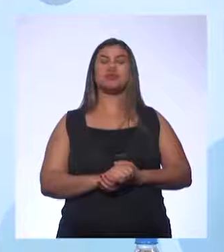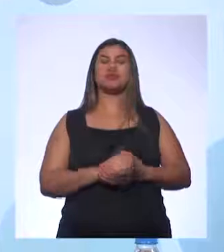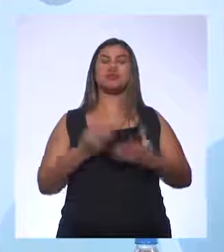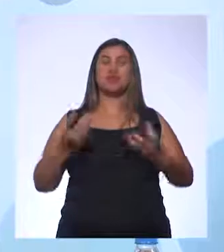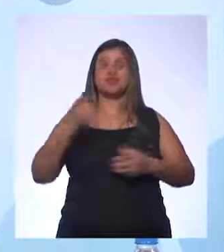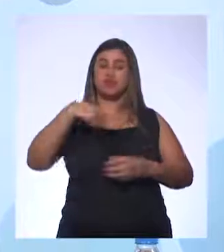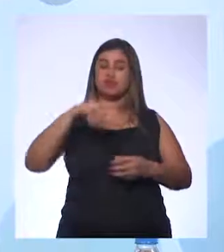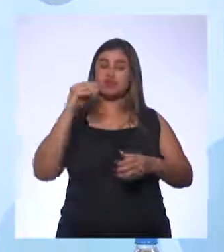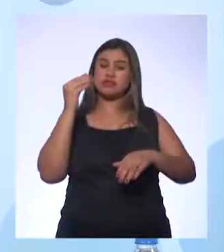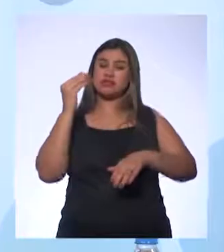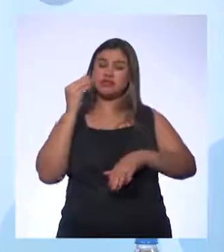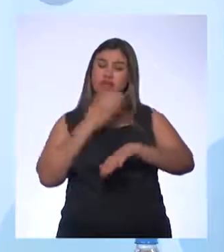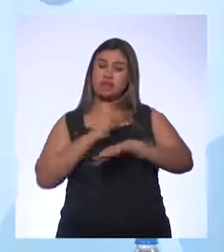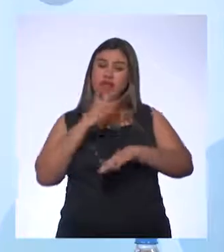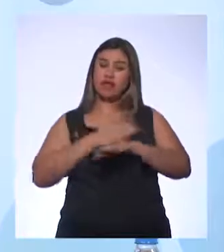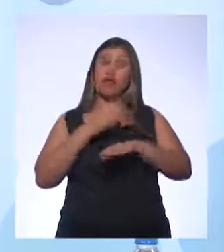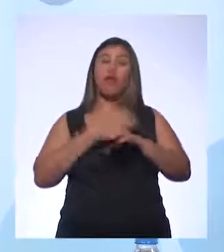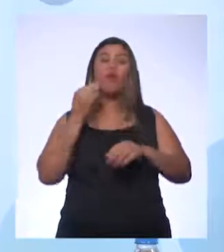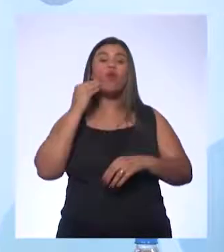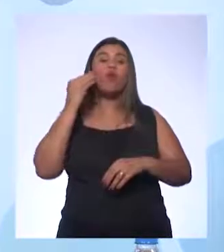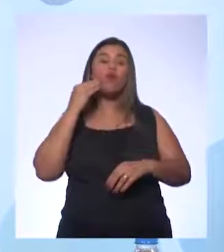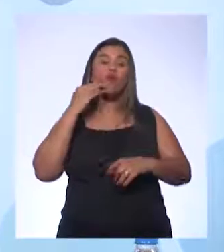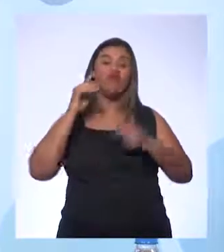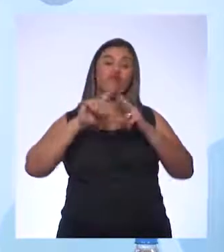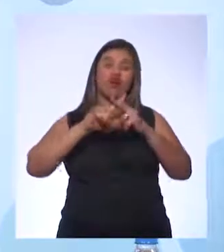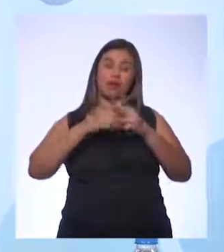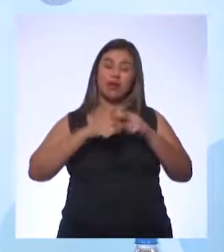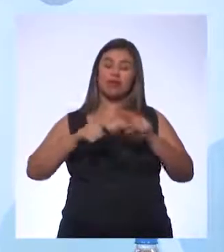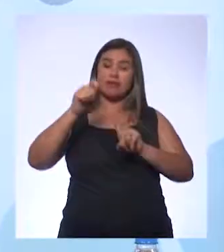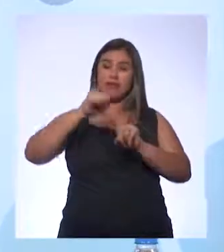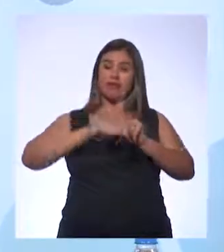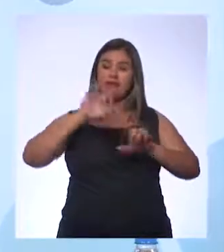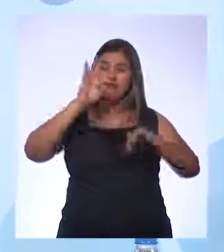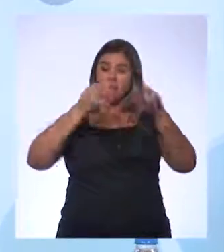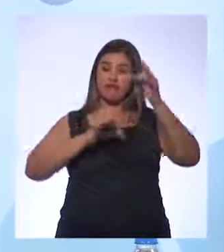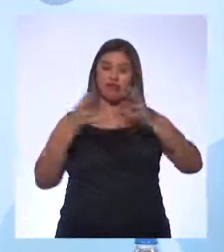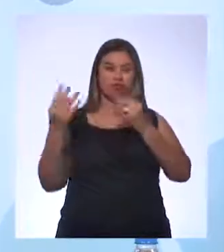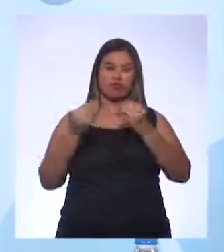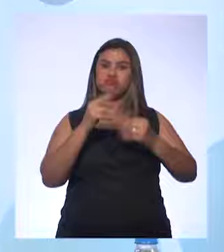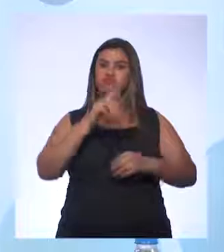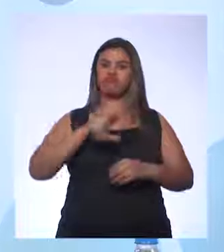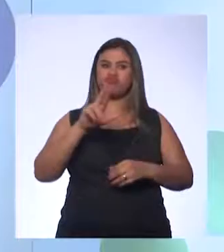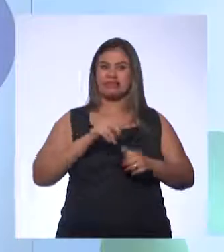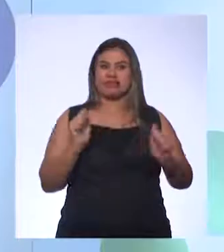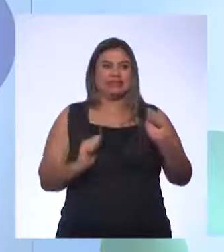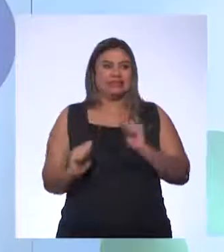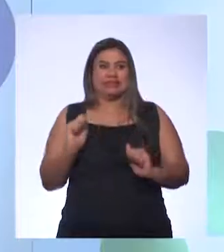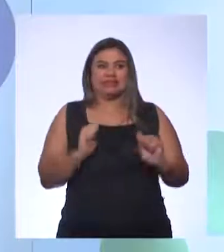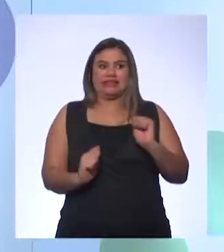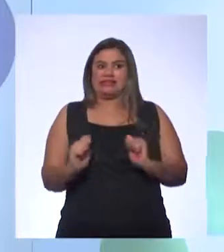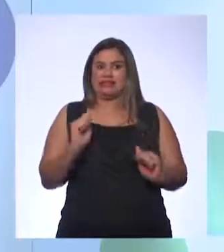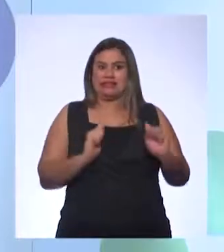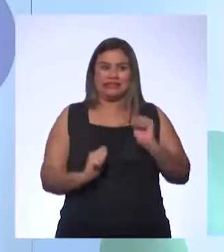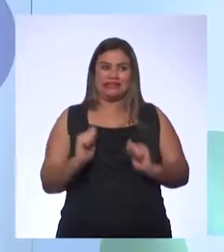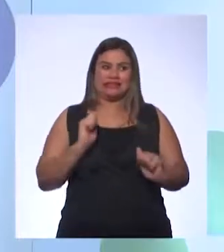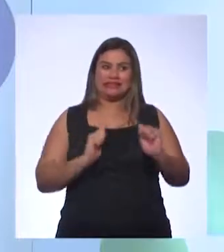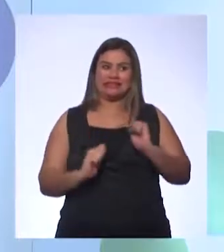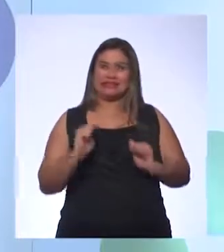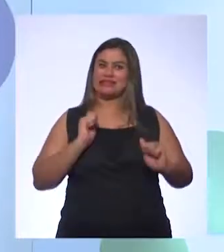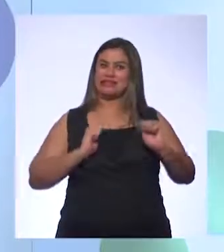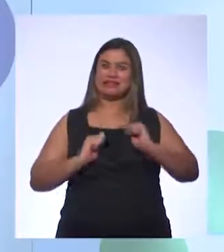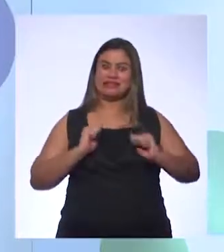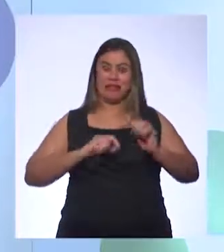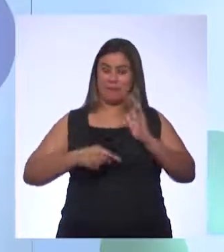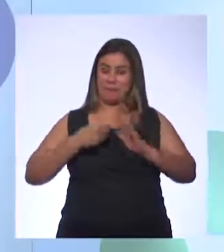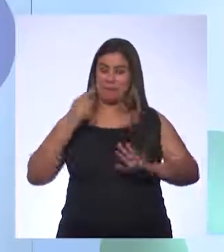estamos testando uma nova ferramenta que em fevereiro vai bombar essa ferramenta, que é o seguinte... Tô tão ansioso com isso. Eu Tô tão também, ansioso. vai ser a minha Nossa,